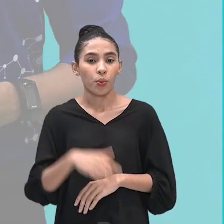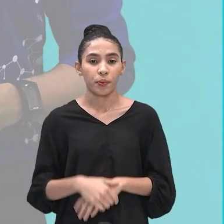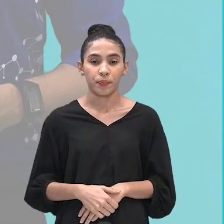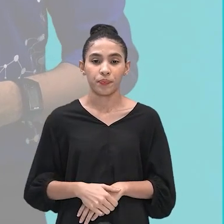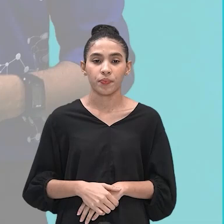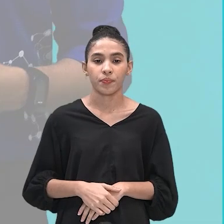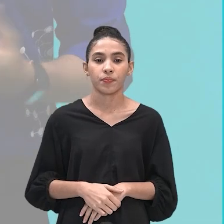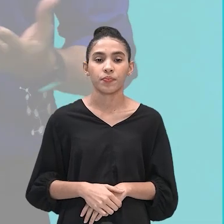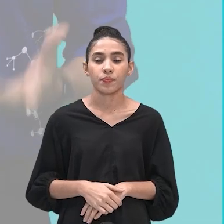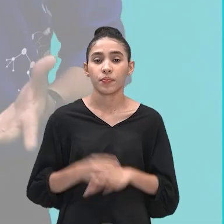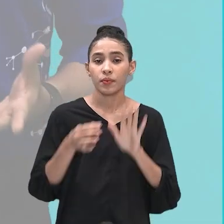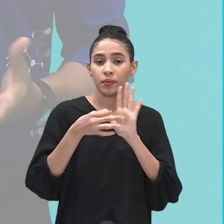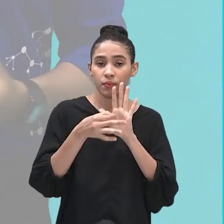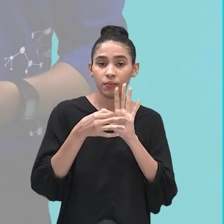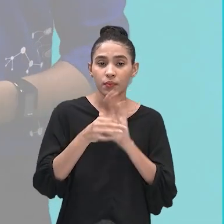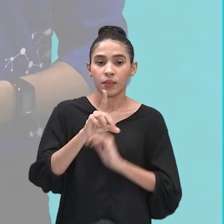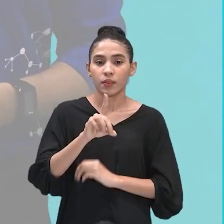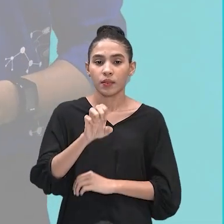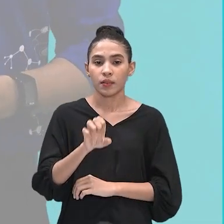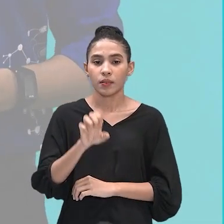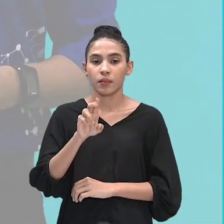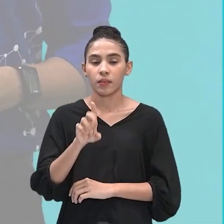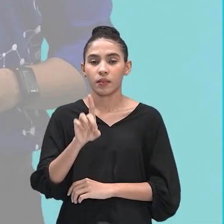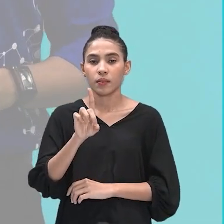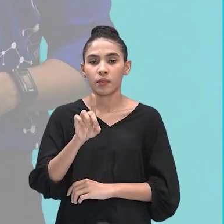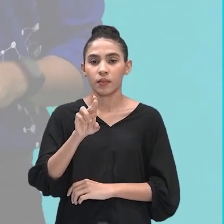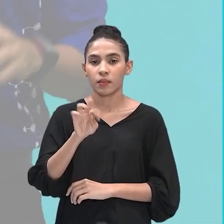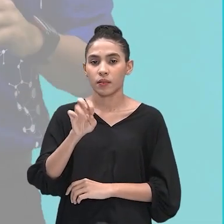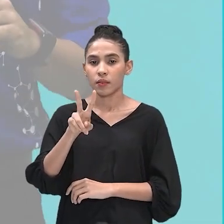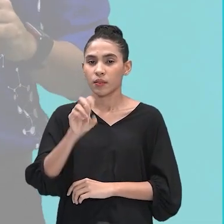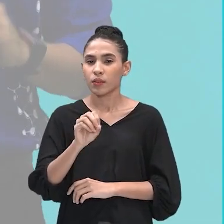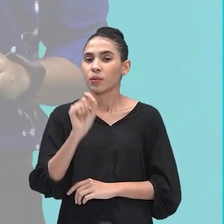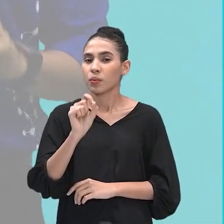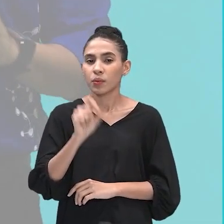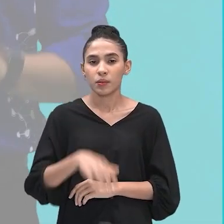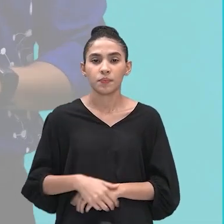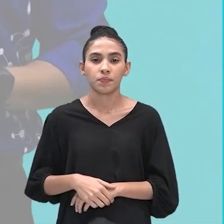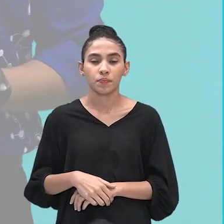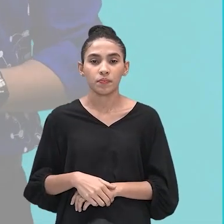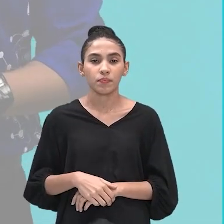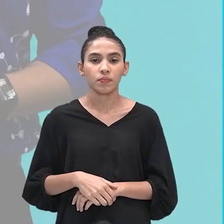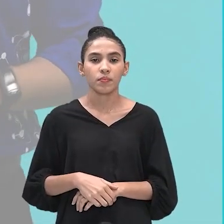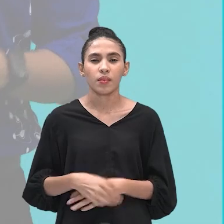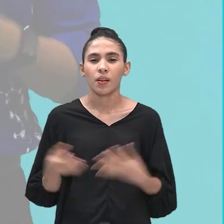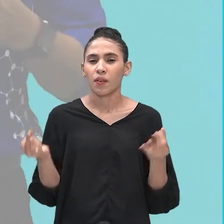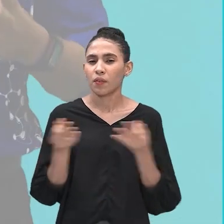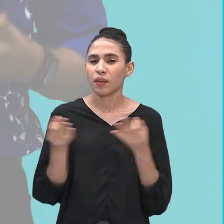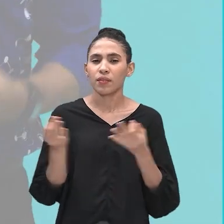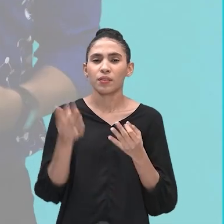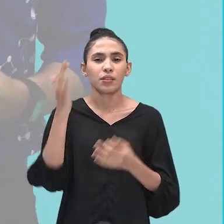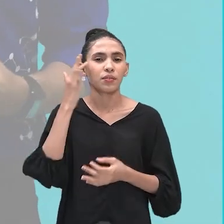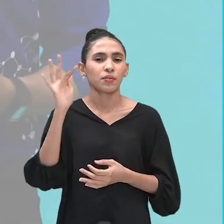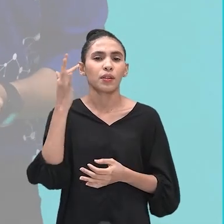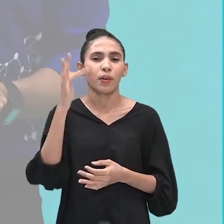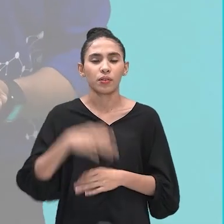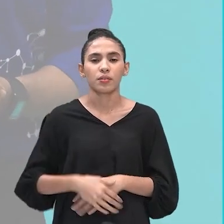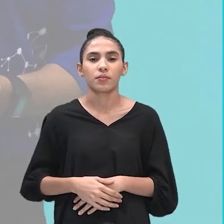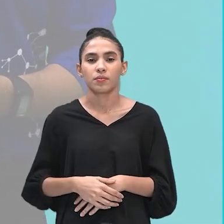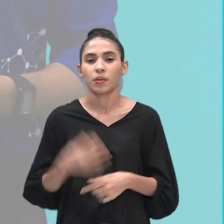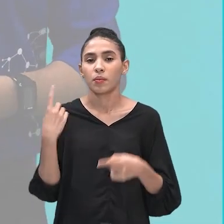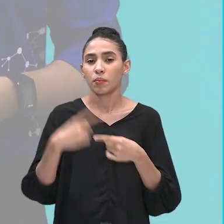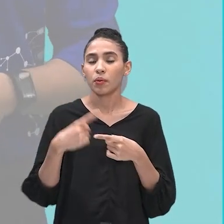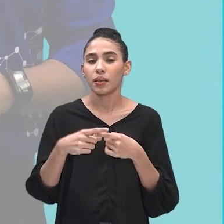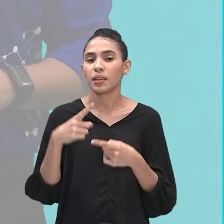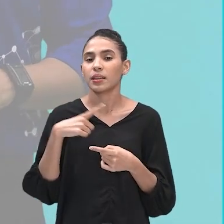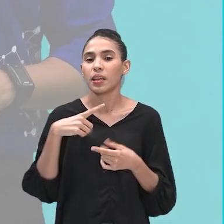próximo argumento. Argumento dedutivo. O que seria? É o favorito dos filósofos, porque leva